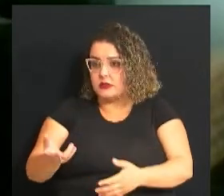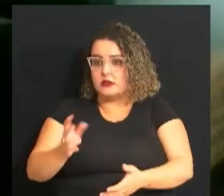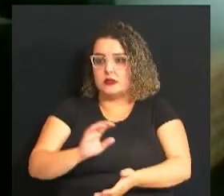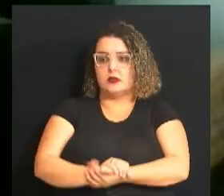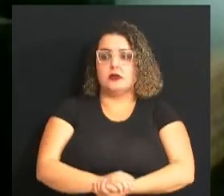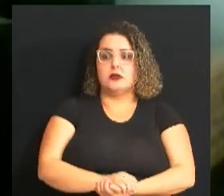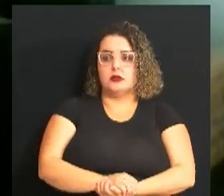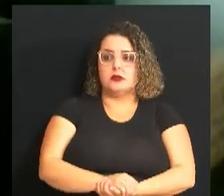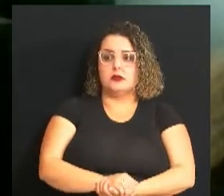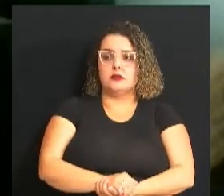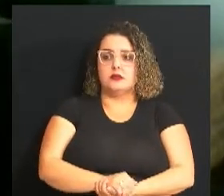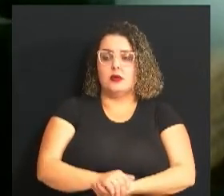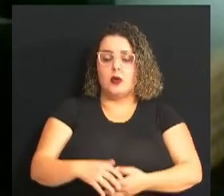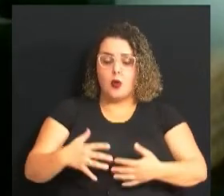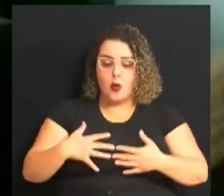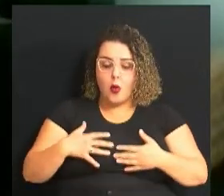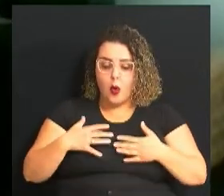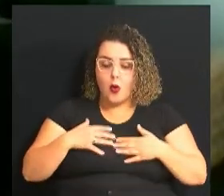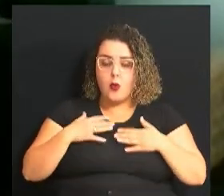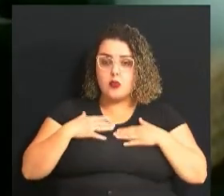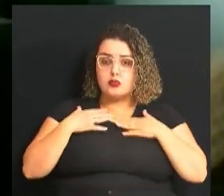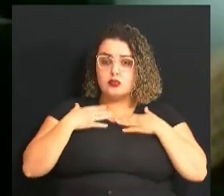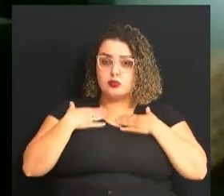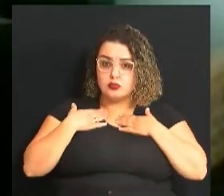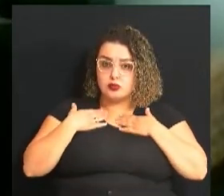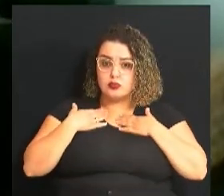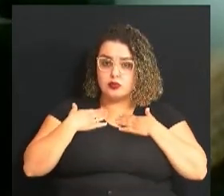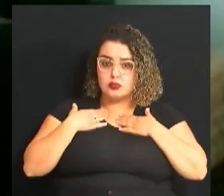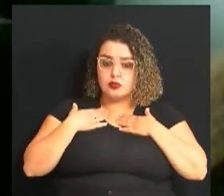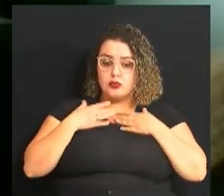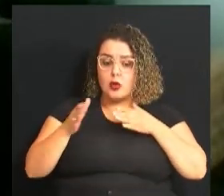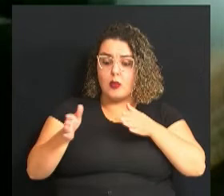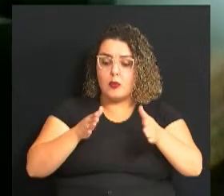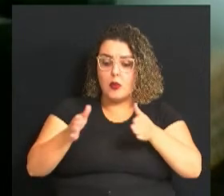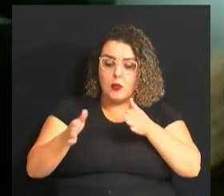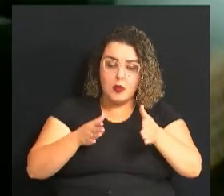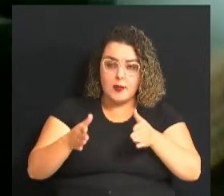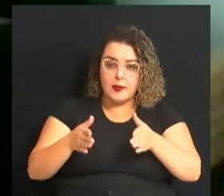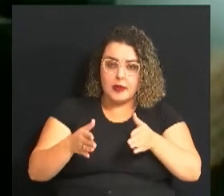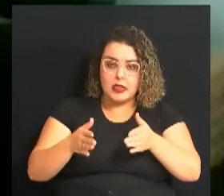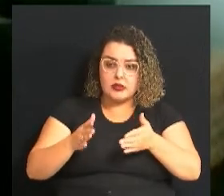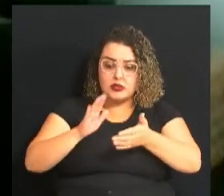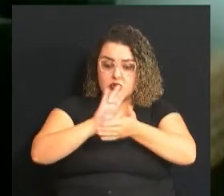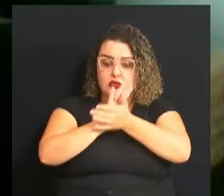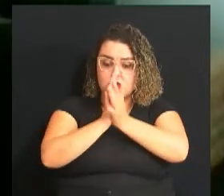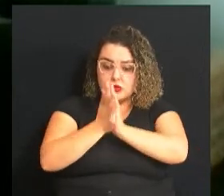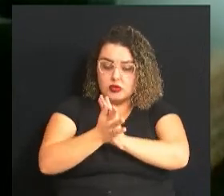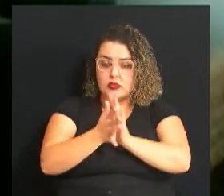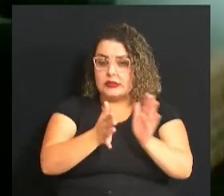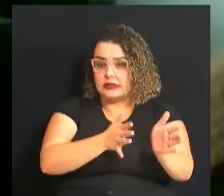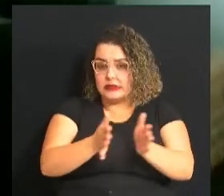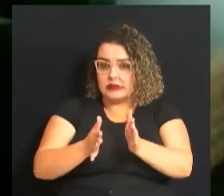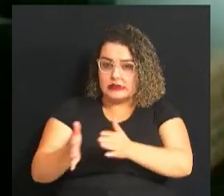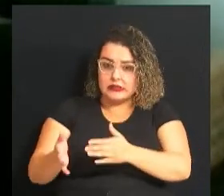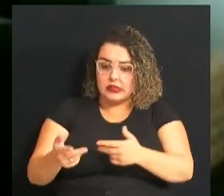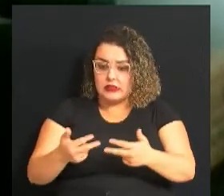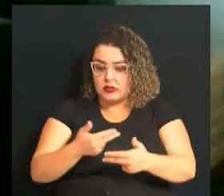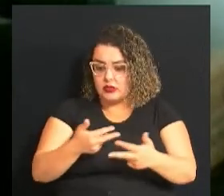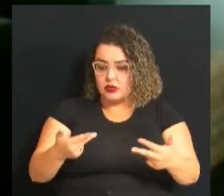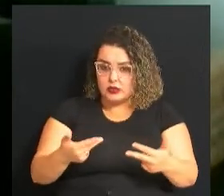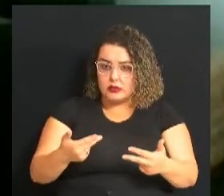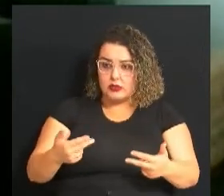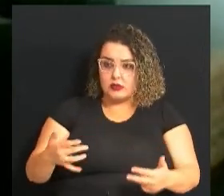o organismo, na história, no momento de combater essas situações, ele produz